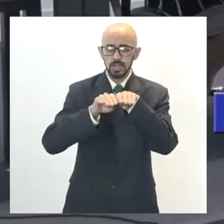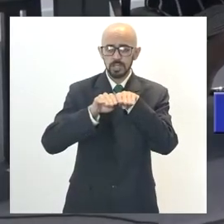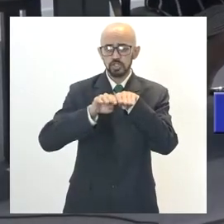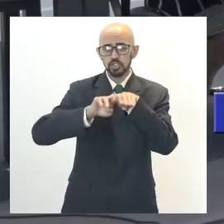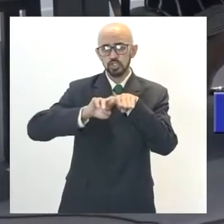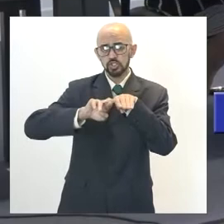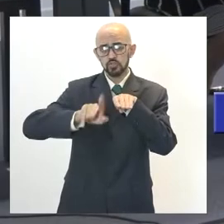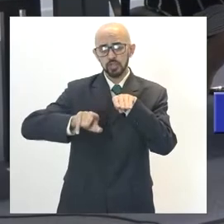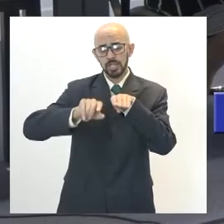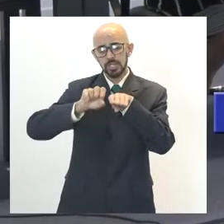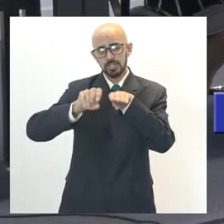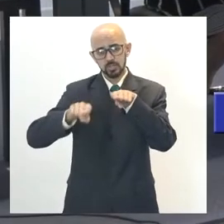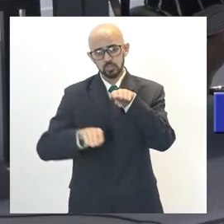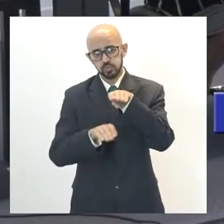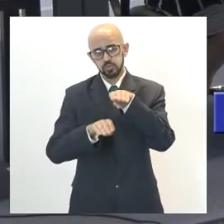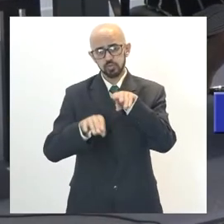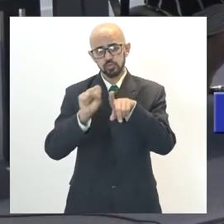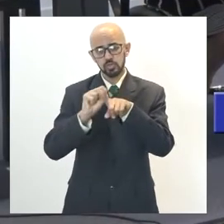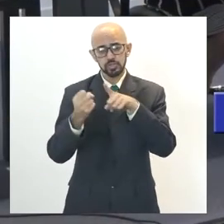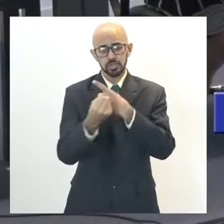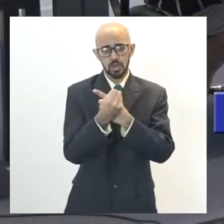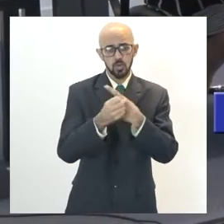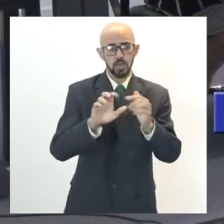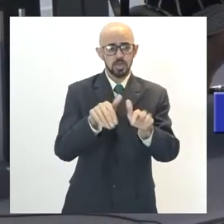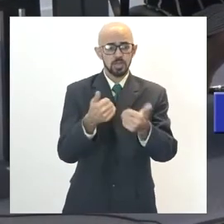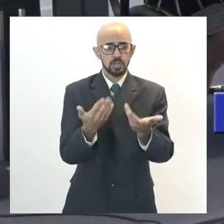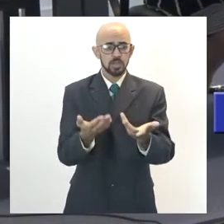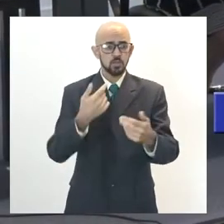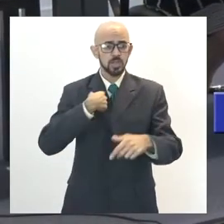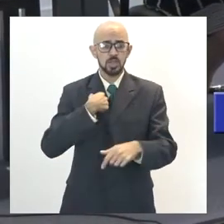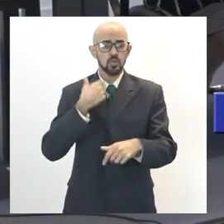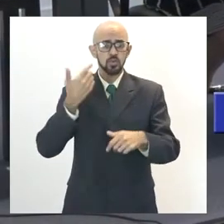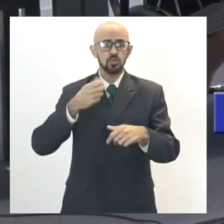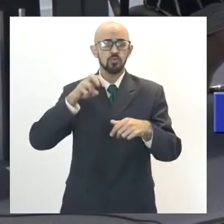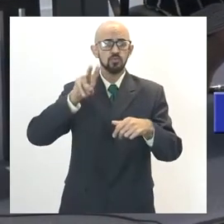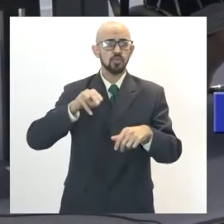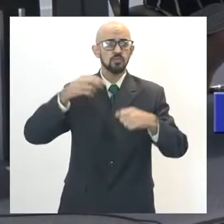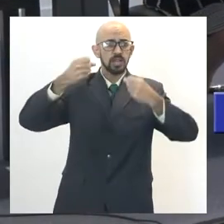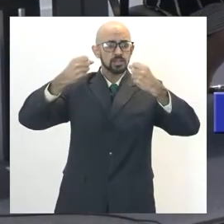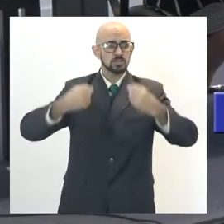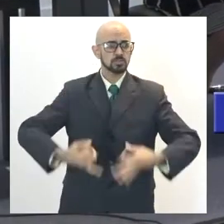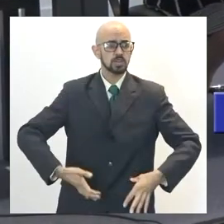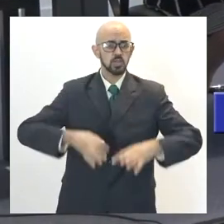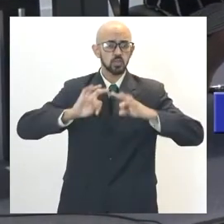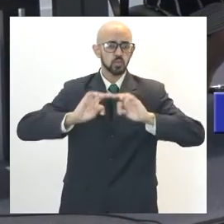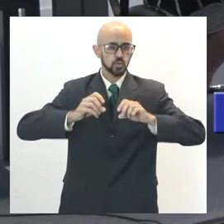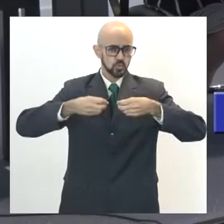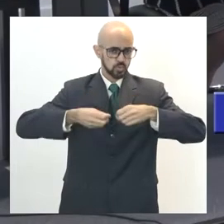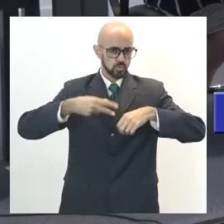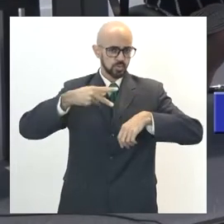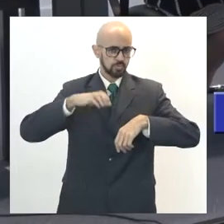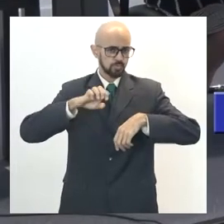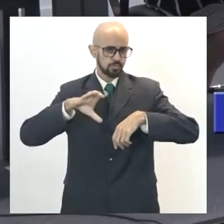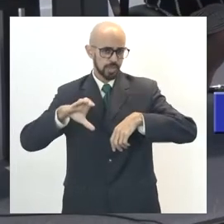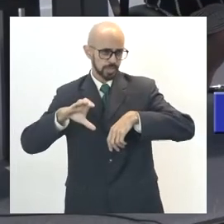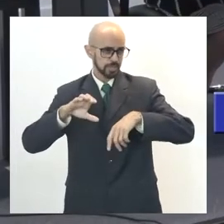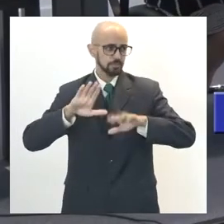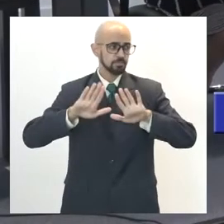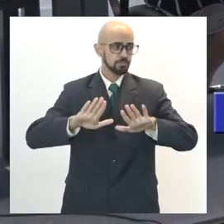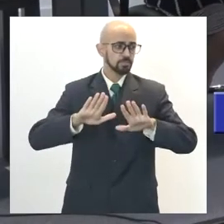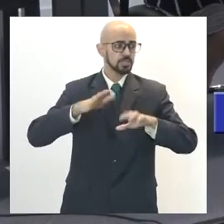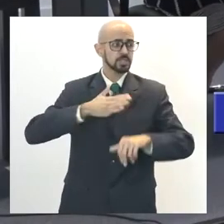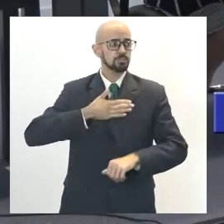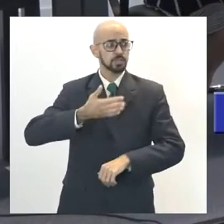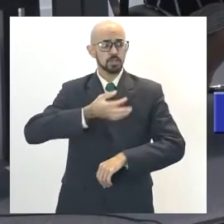quando nós eu não vou aqui entrar no detalhe da PEC porque acho o Deputado Paulo Ramos que